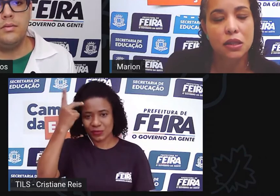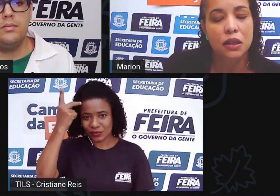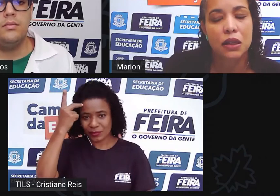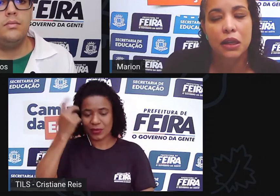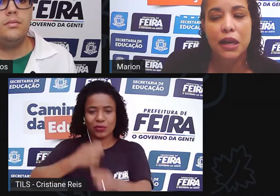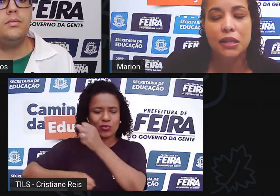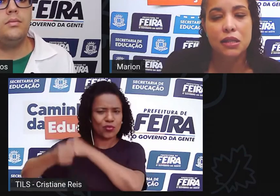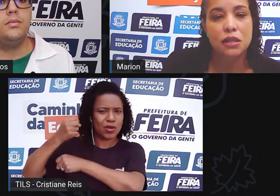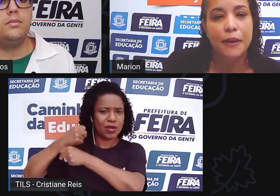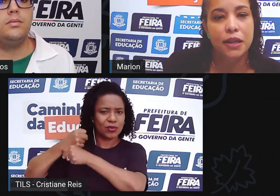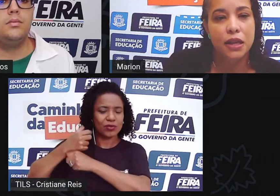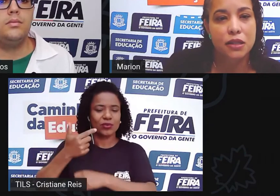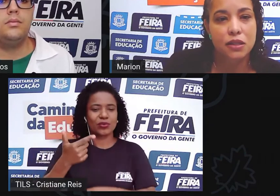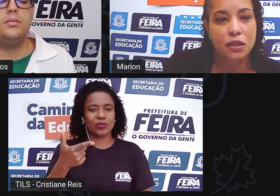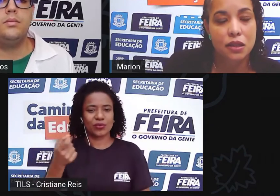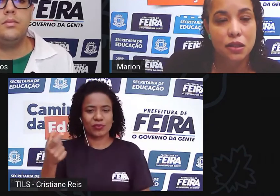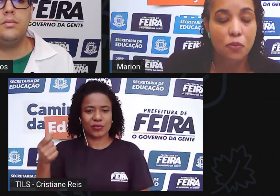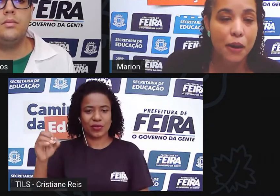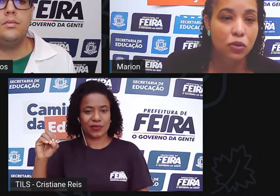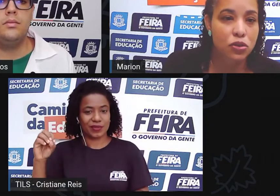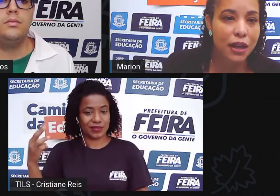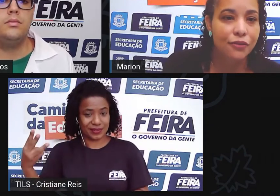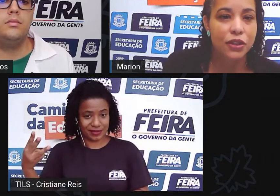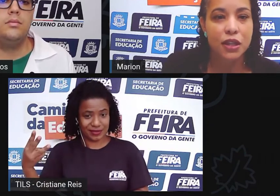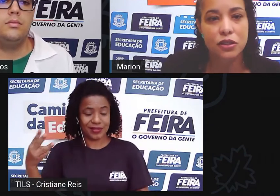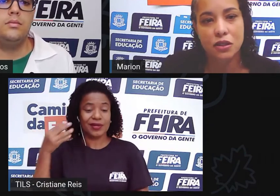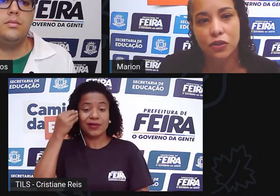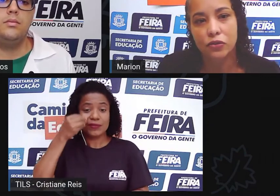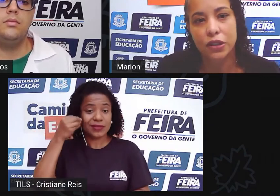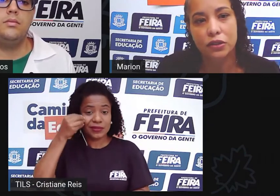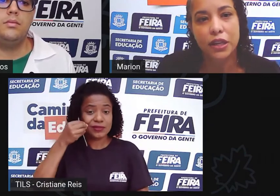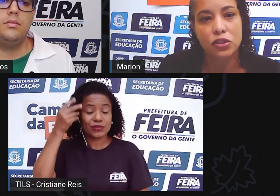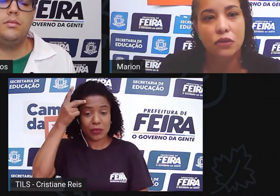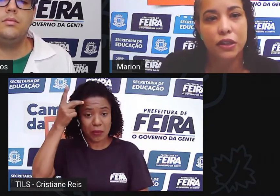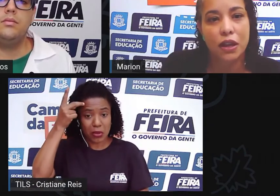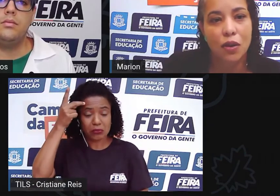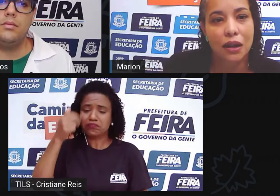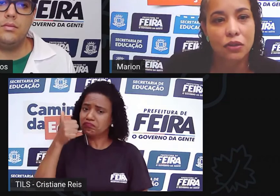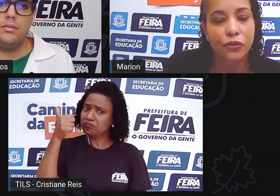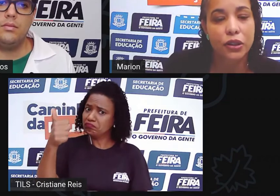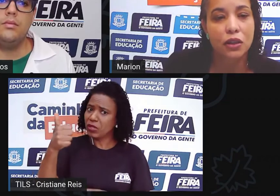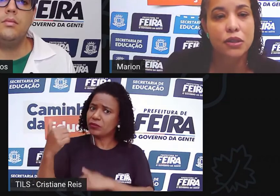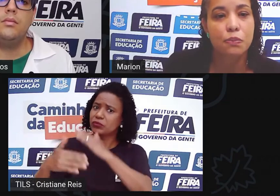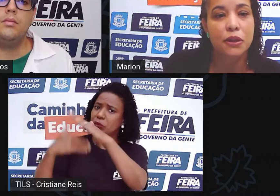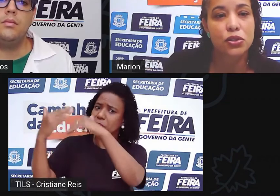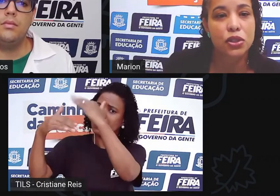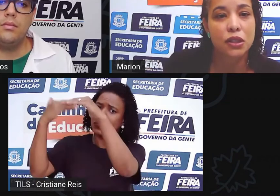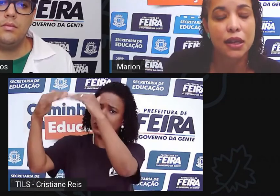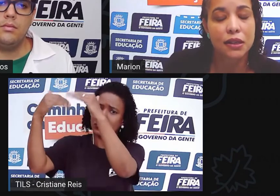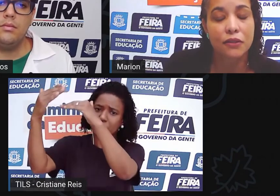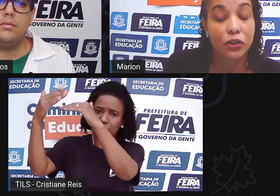2003, essas experiências que São Paulo já vinha desenvolvendo desde 94